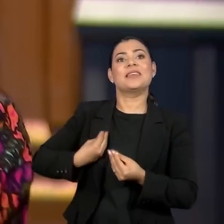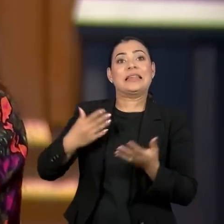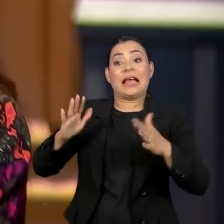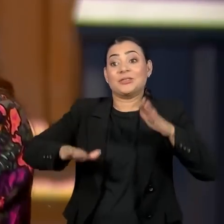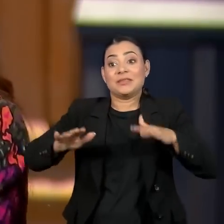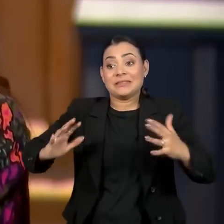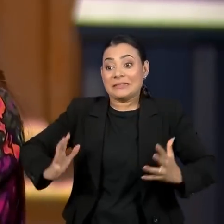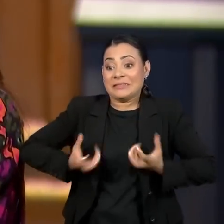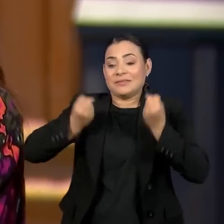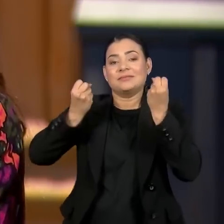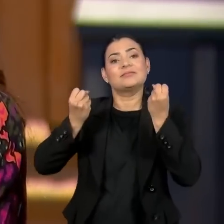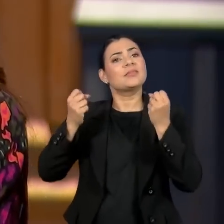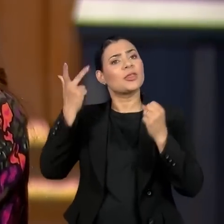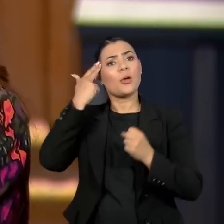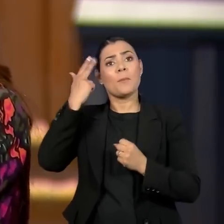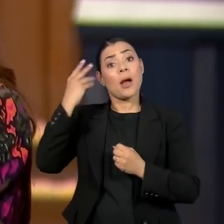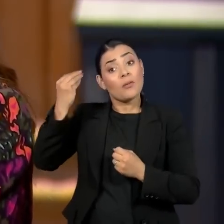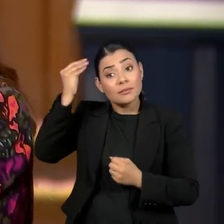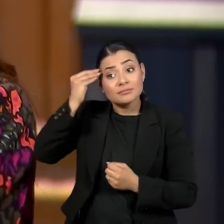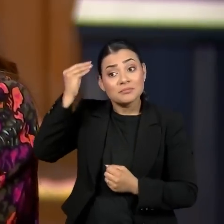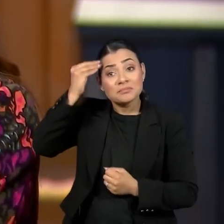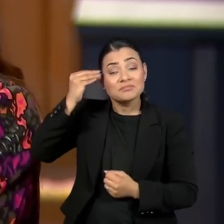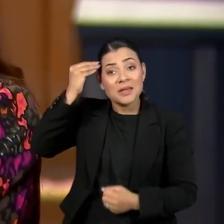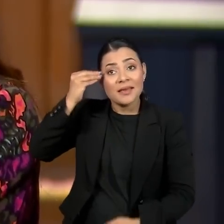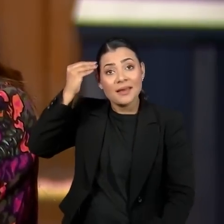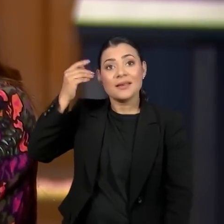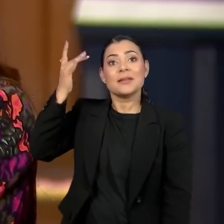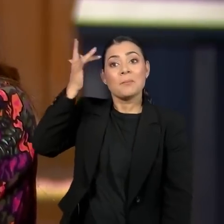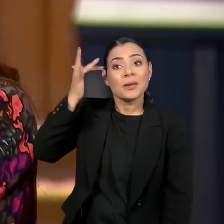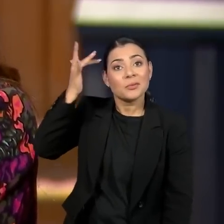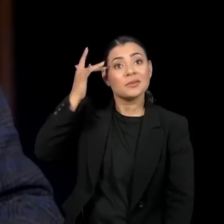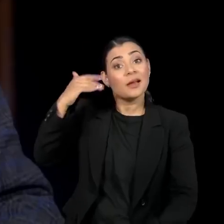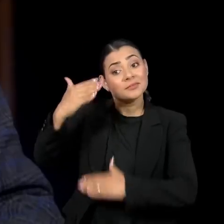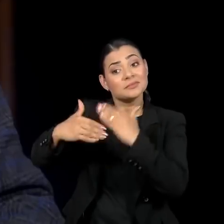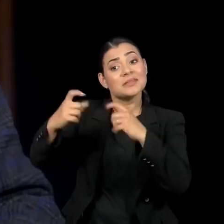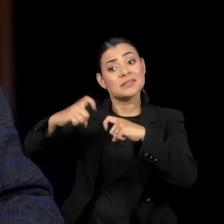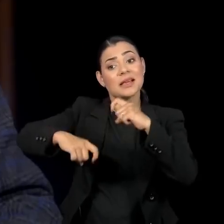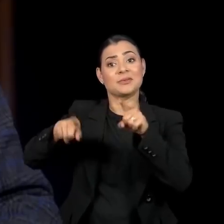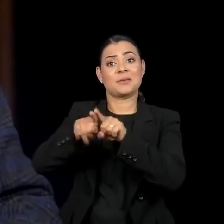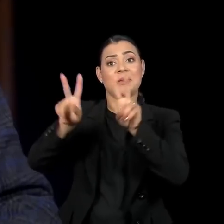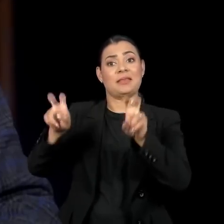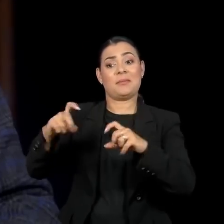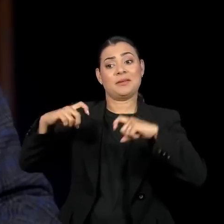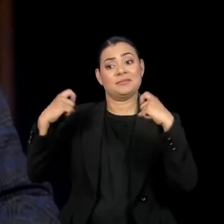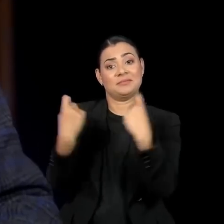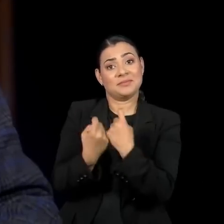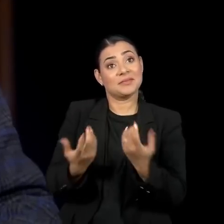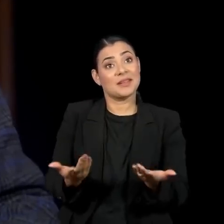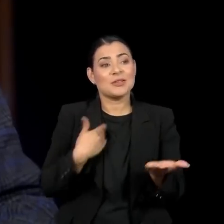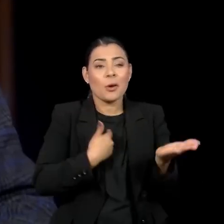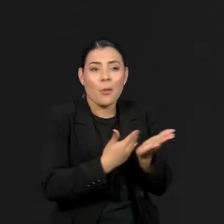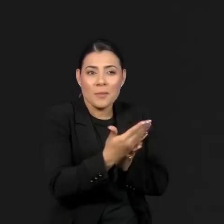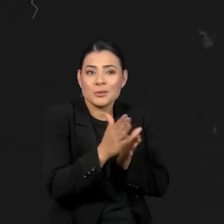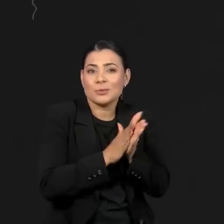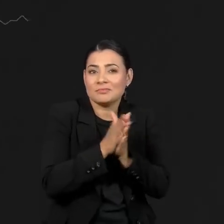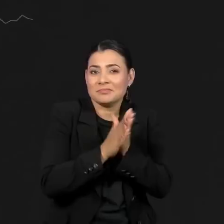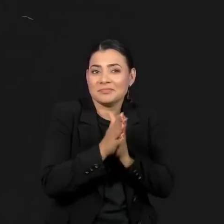joelho. É assim que a gente vai crescendo e aprendendo, né? E acho que no sexo também. Se preparem que a coisa já começou aqui.